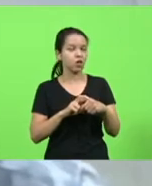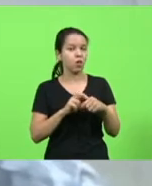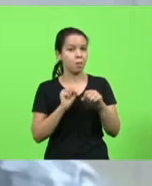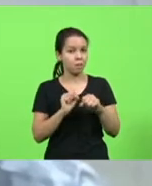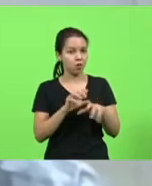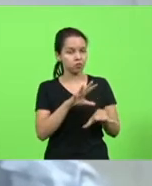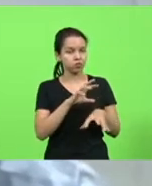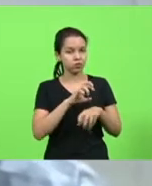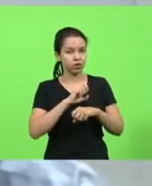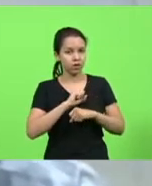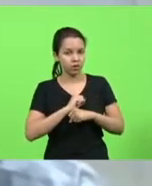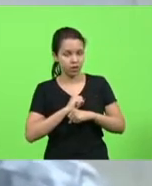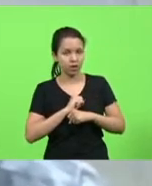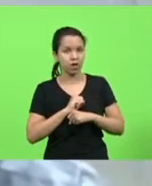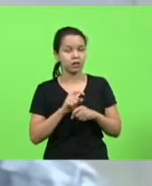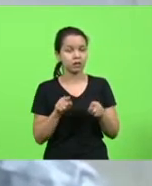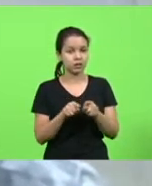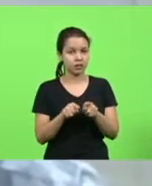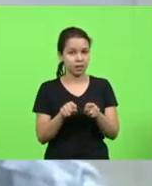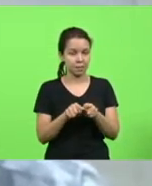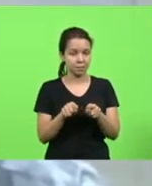respiratório,